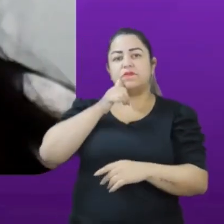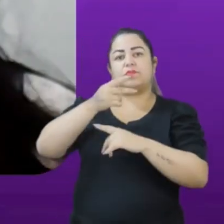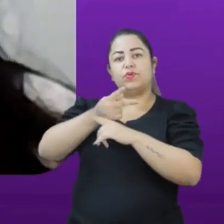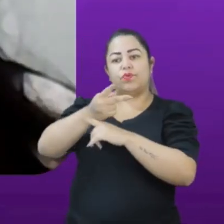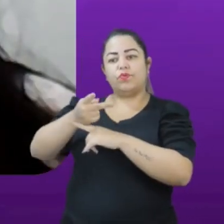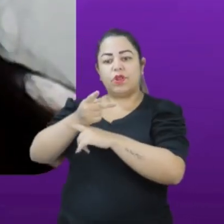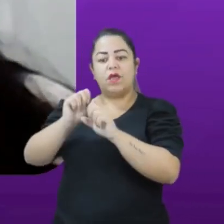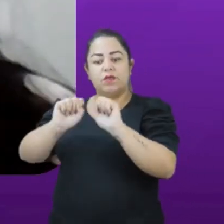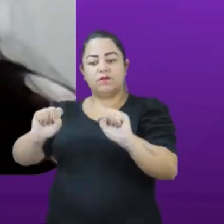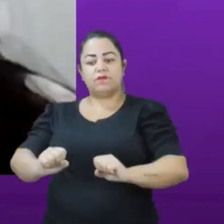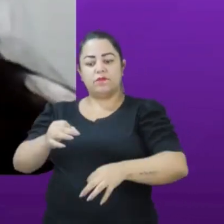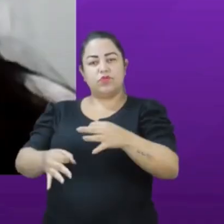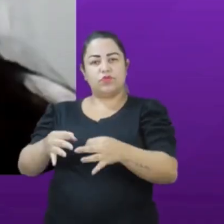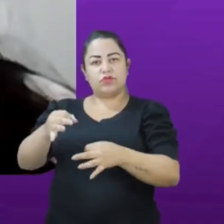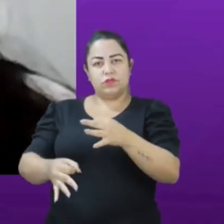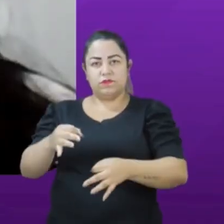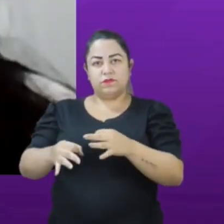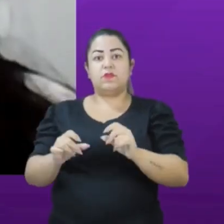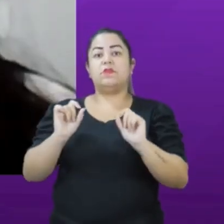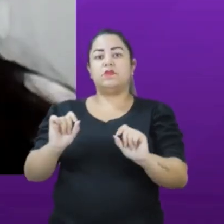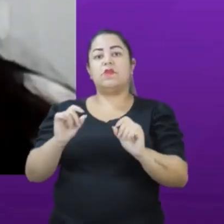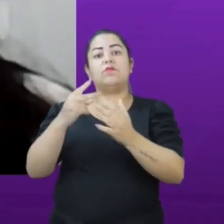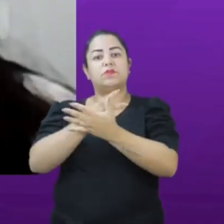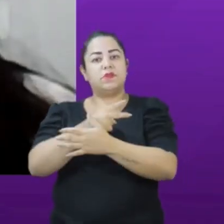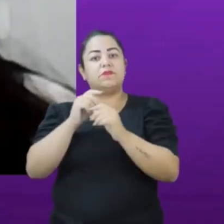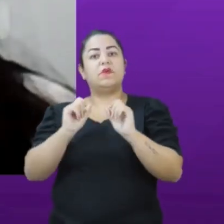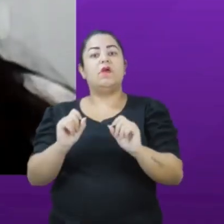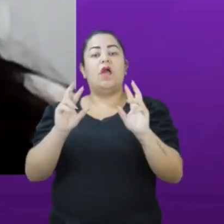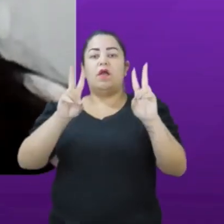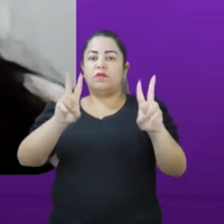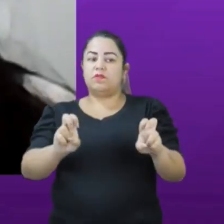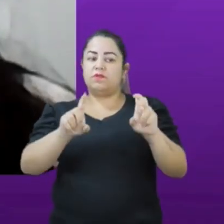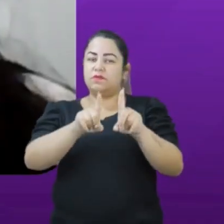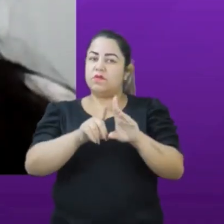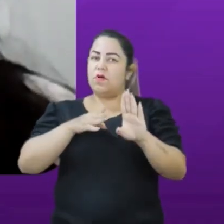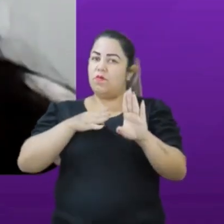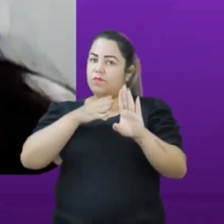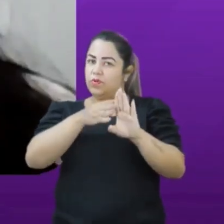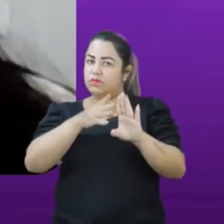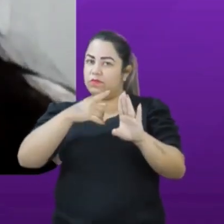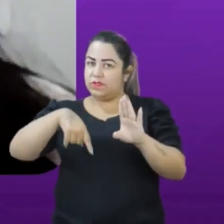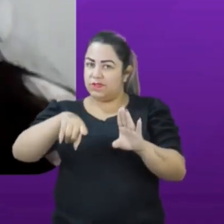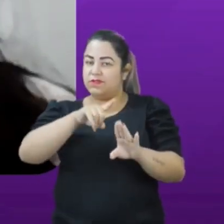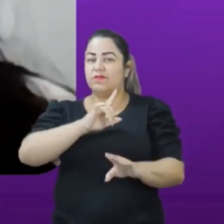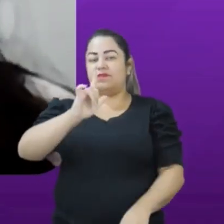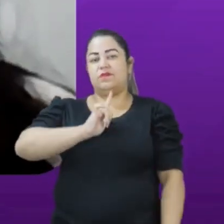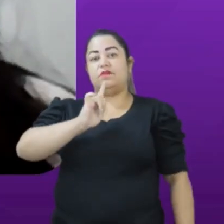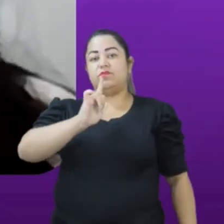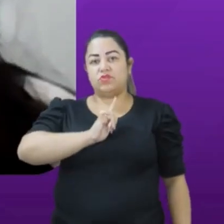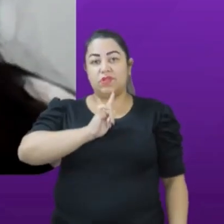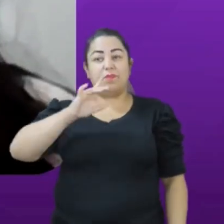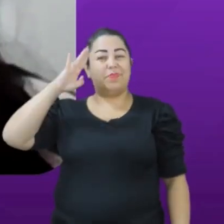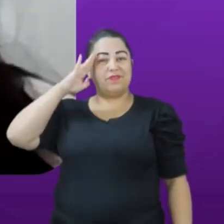de justiça. E aí, em relação a esse ponto, nós vamos ter que,